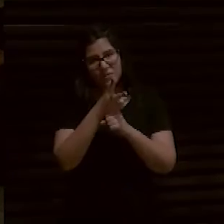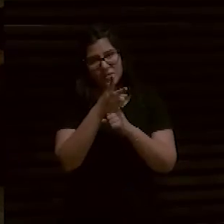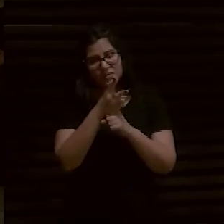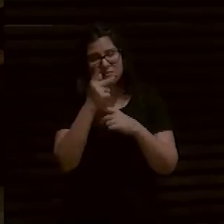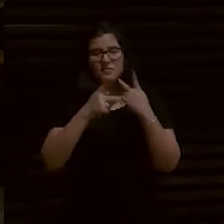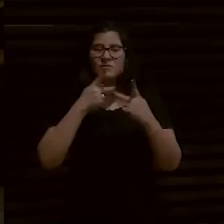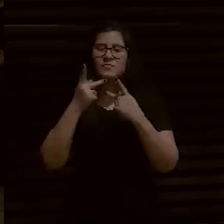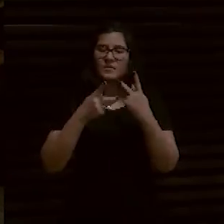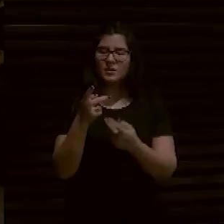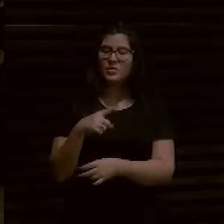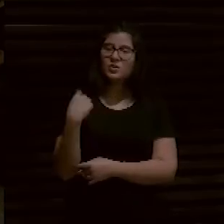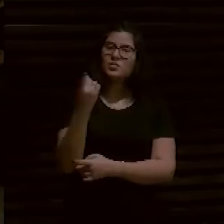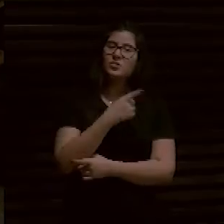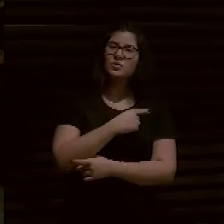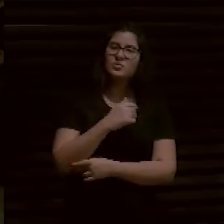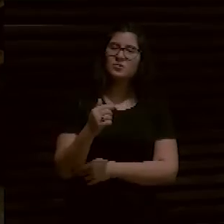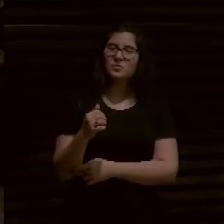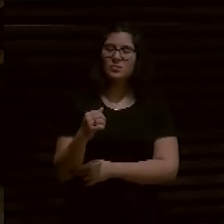eis aqui o nosso gigante.